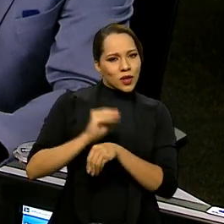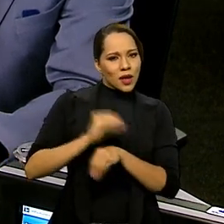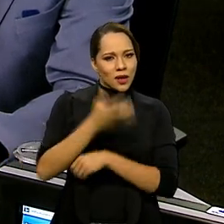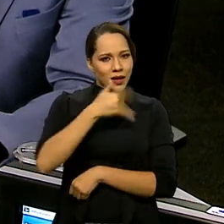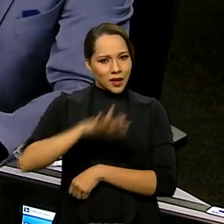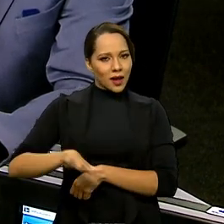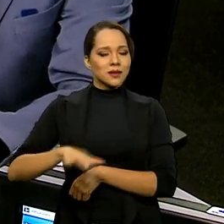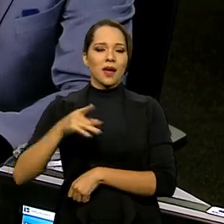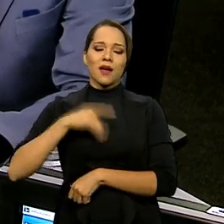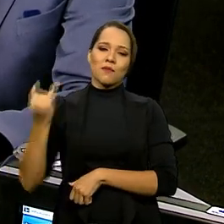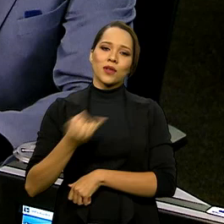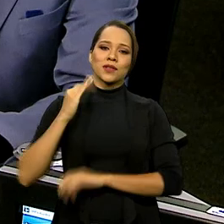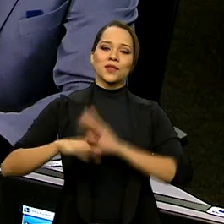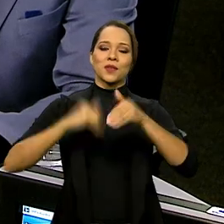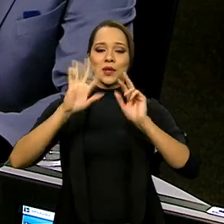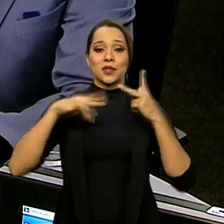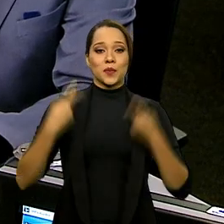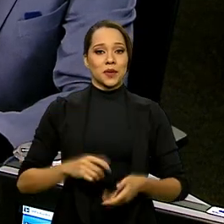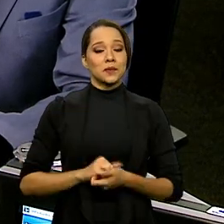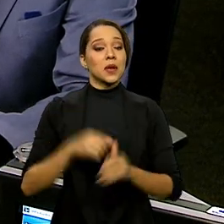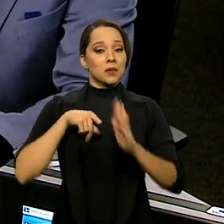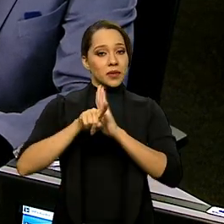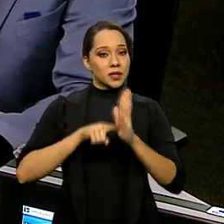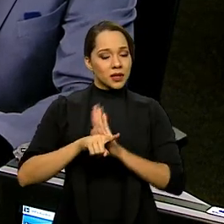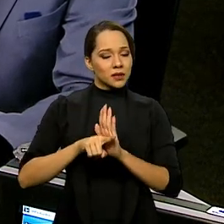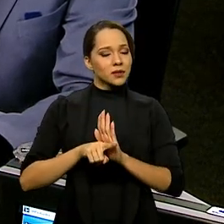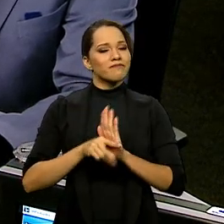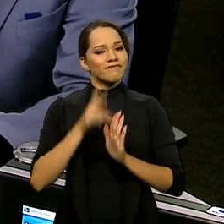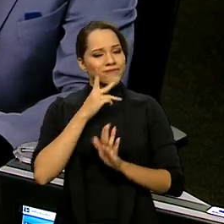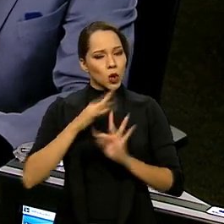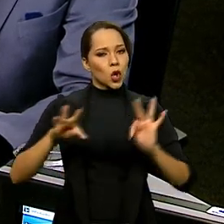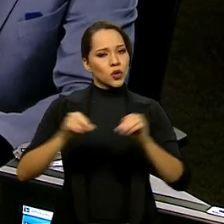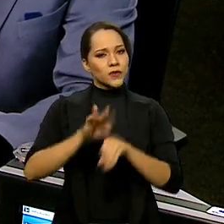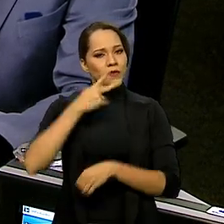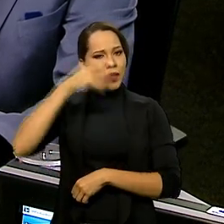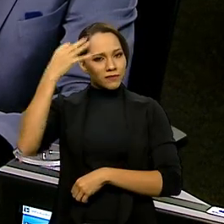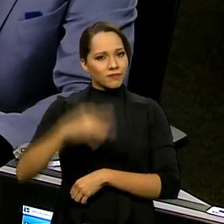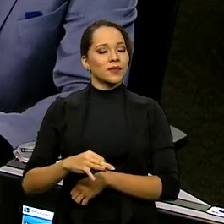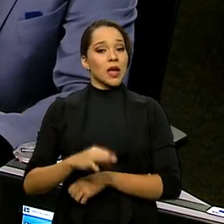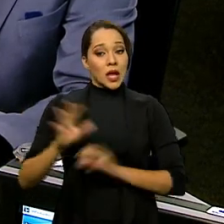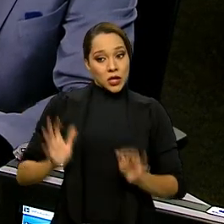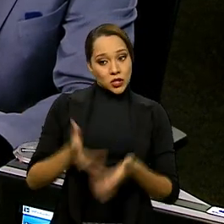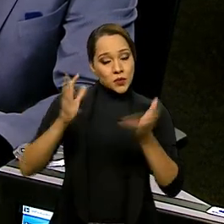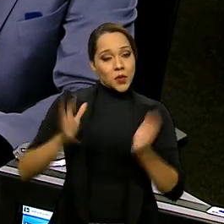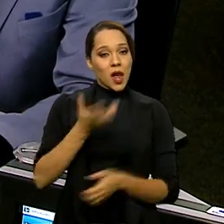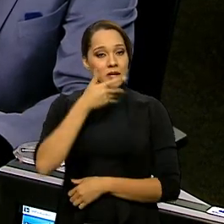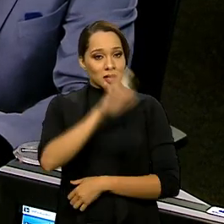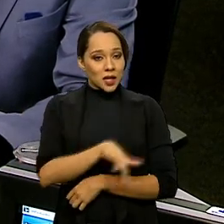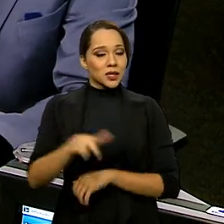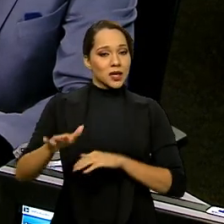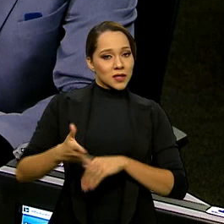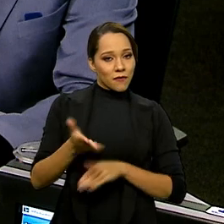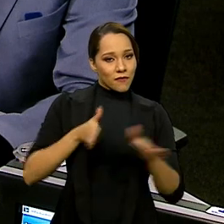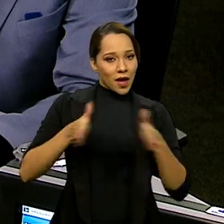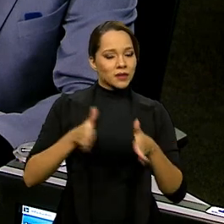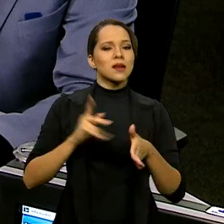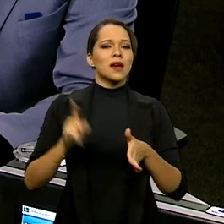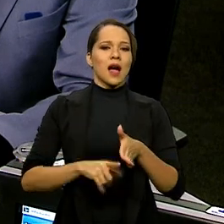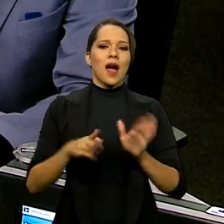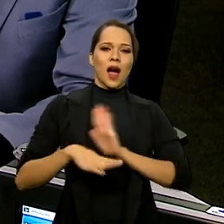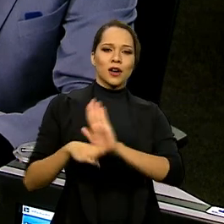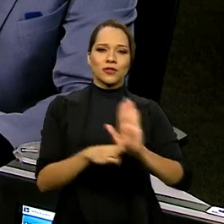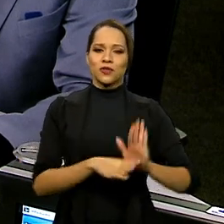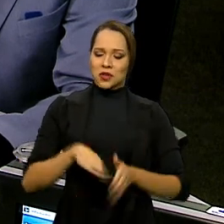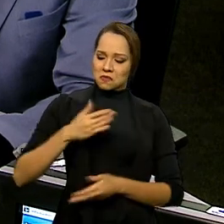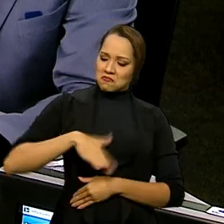para o desenvolvimento do ser humano. Pesquisas e especialistas são unânimes. Estimular as crianças neste período ajuda na